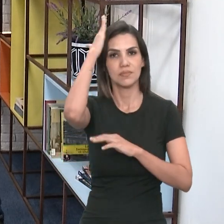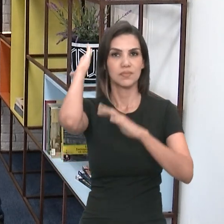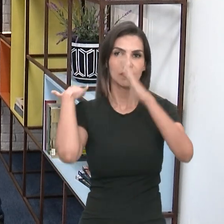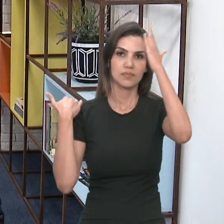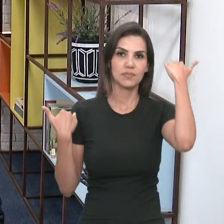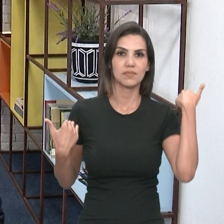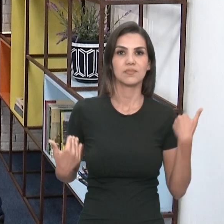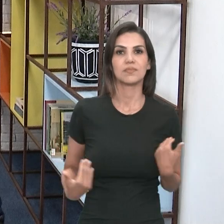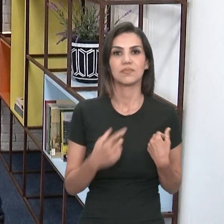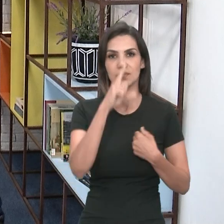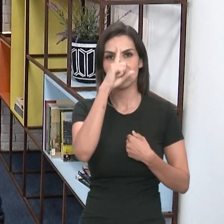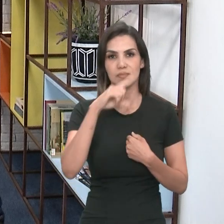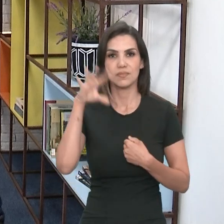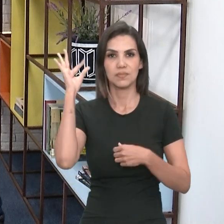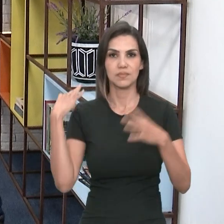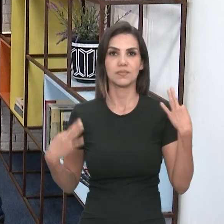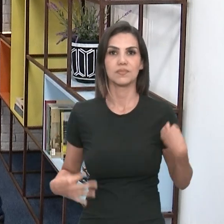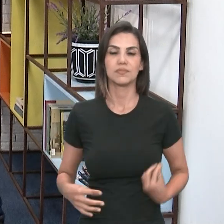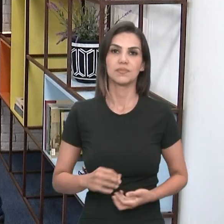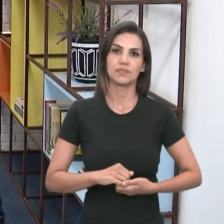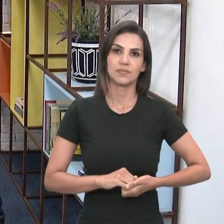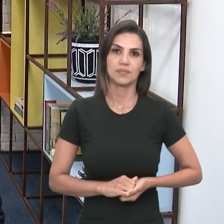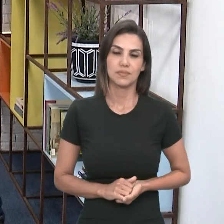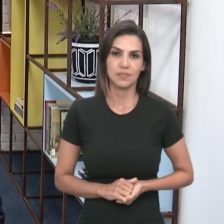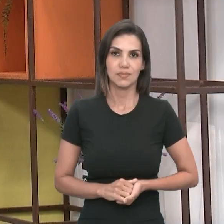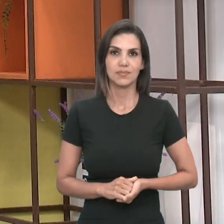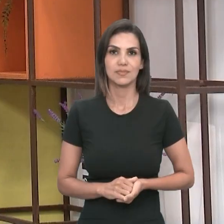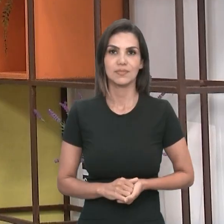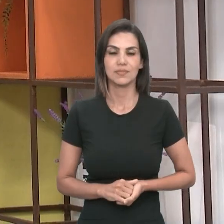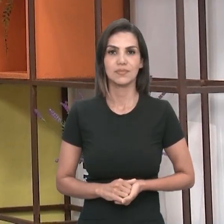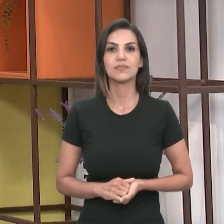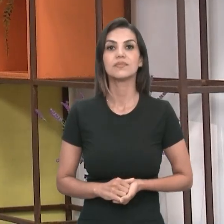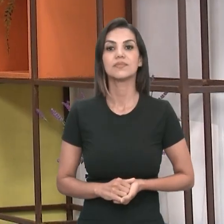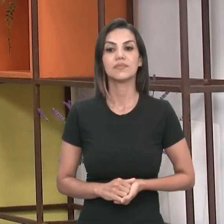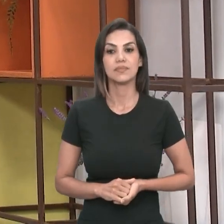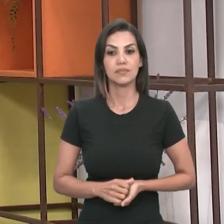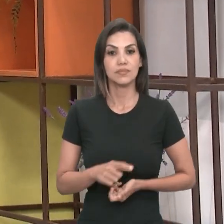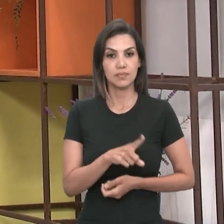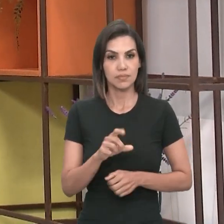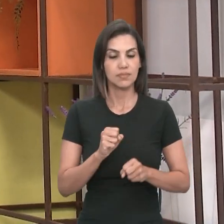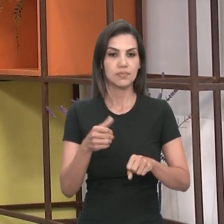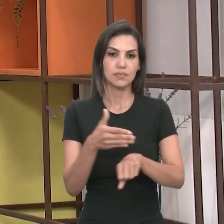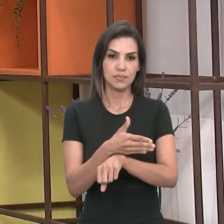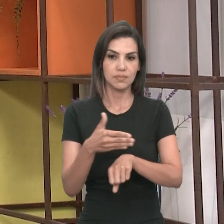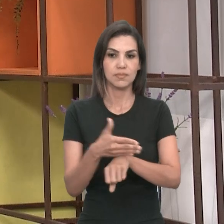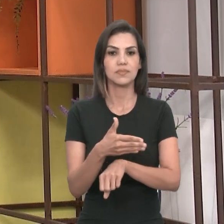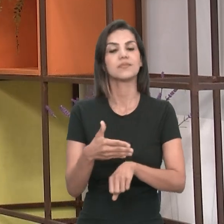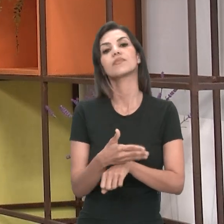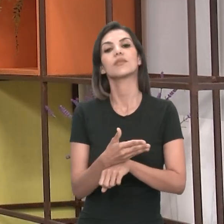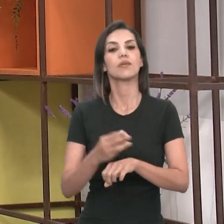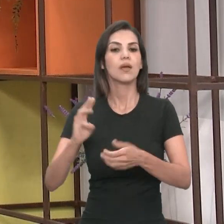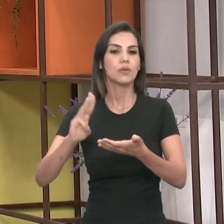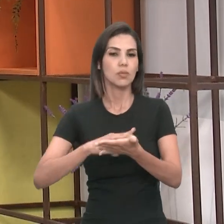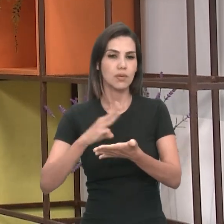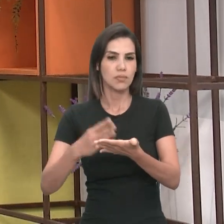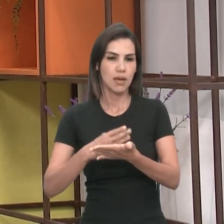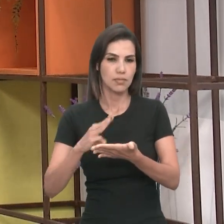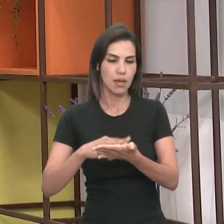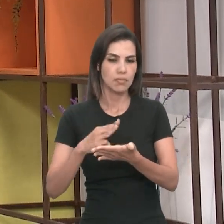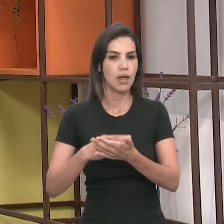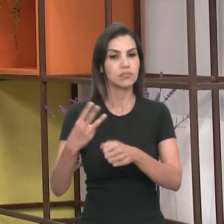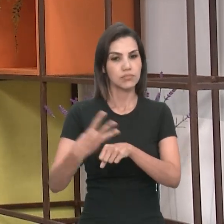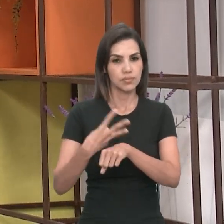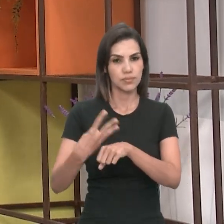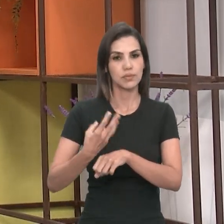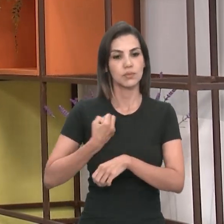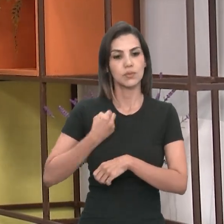cabelos lisos com mechas abaixo dos ombros. Participe com a gente por meio do nosso WhatsApp, é só você mandar a sua mensagem para